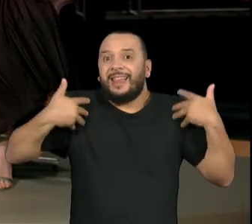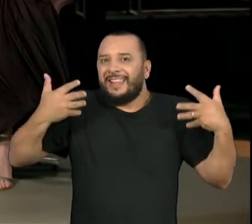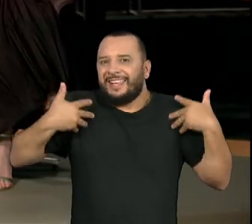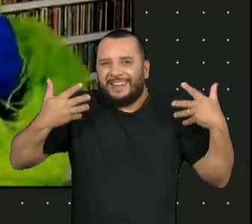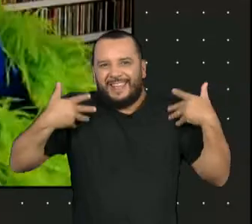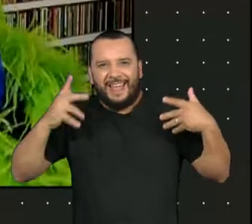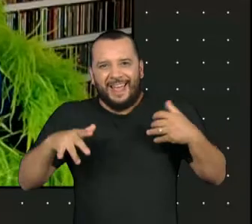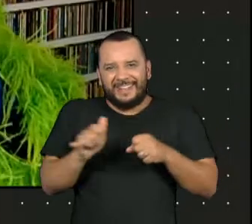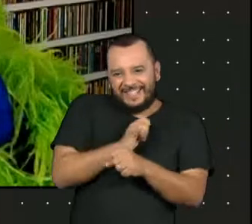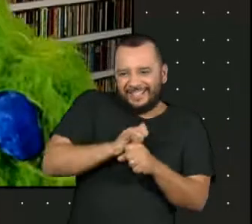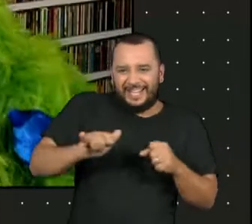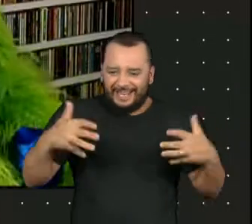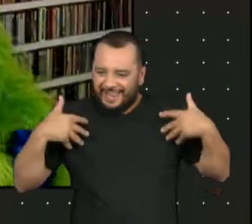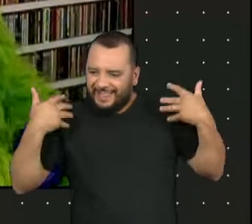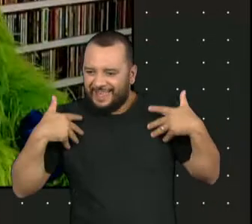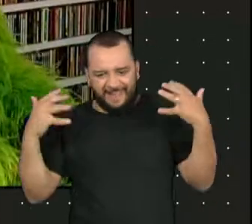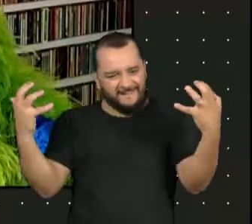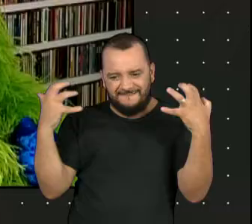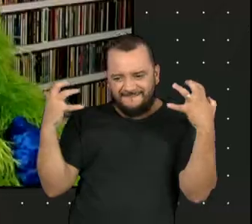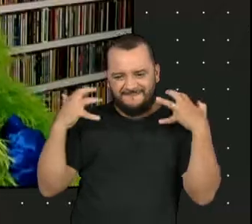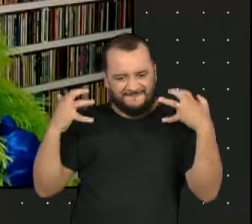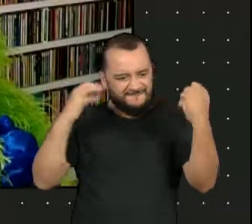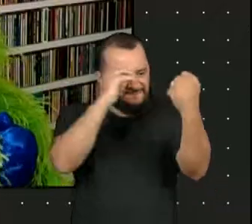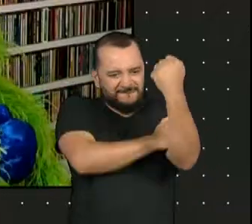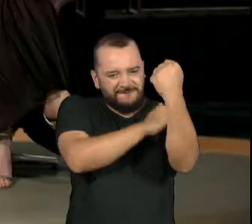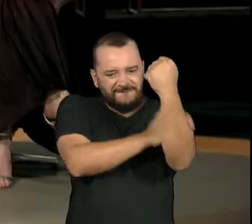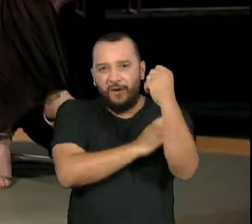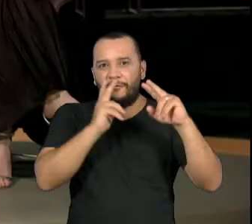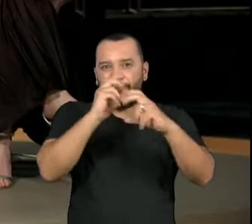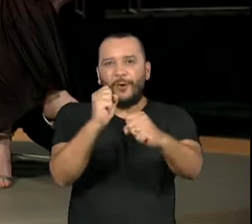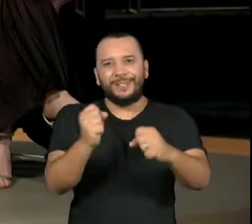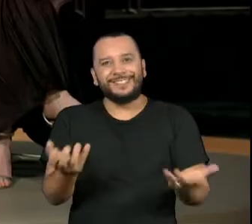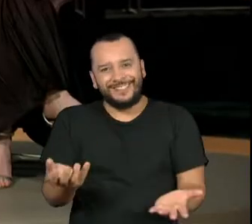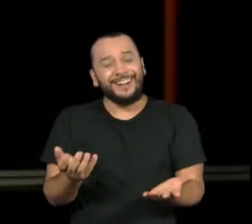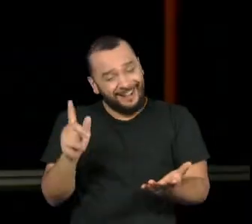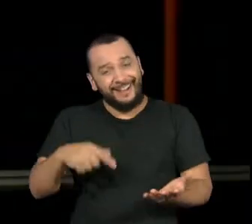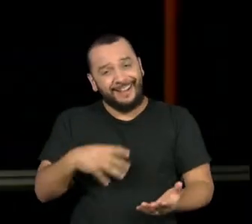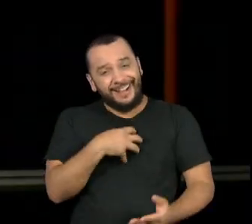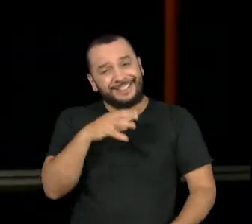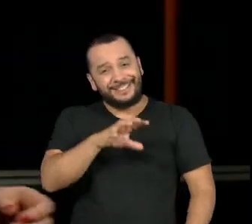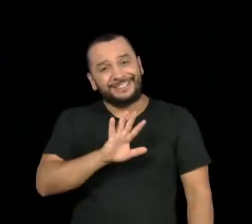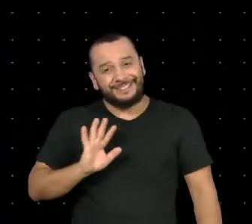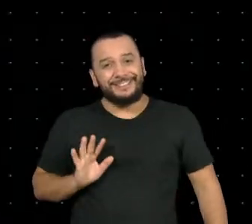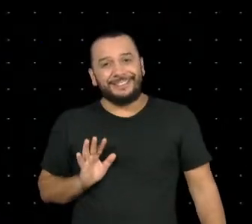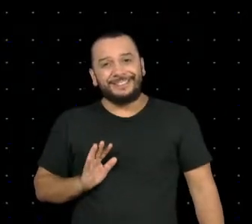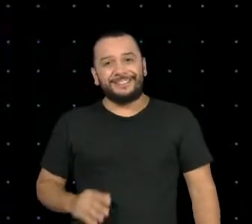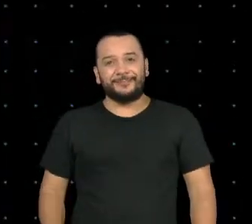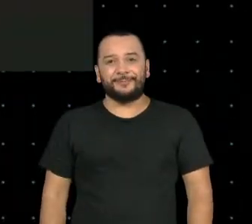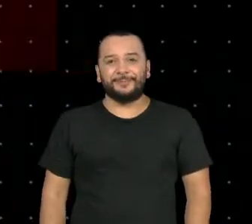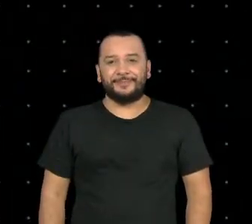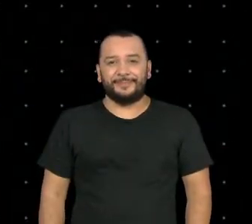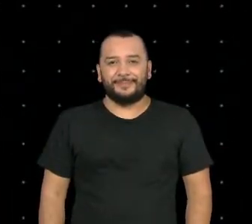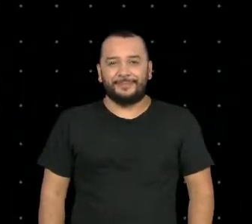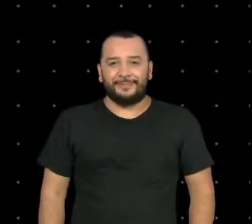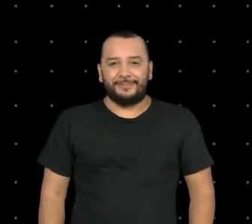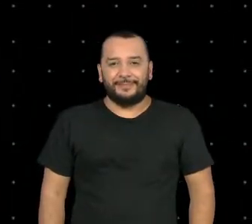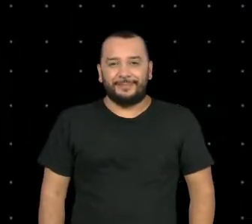uma força para você tocar a maré, entendeu? É mais por aí.